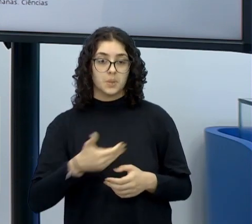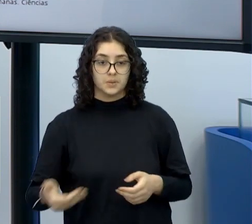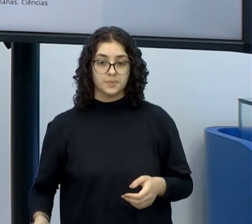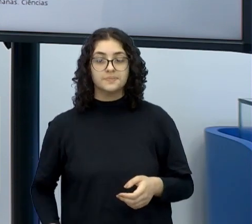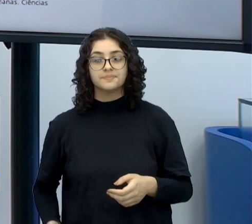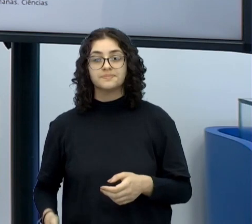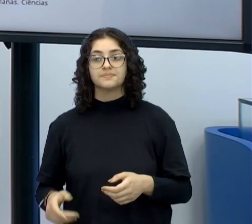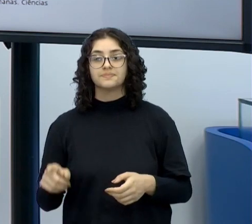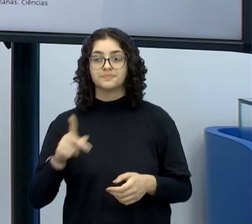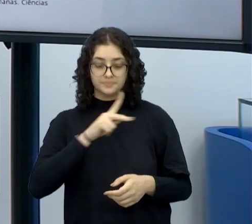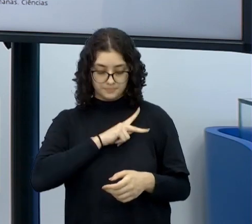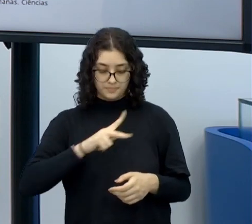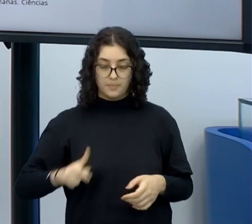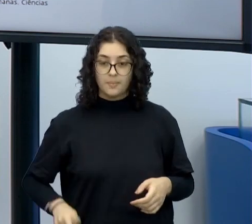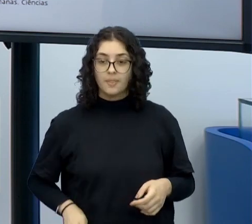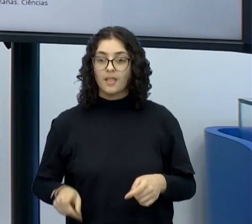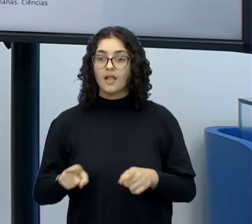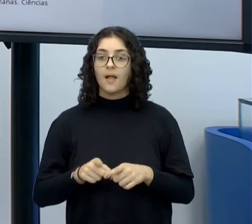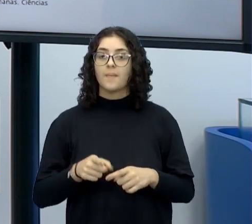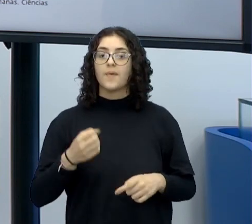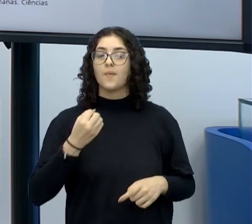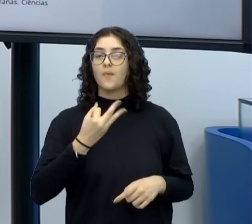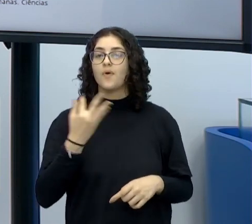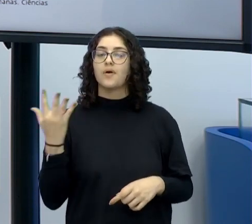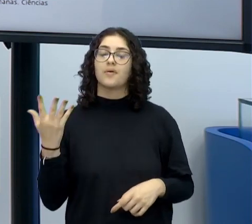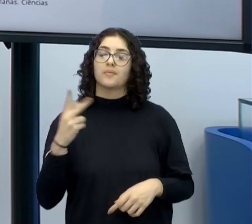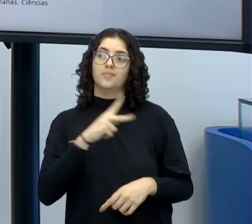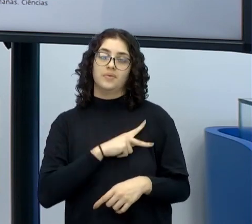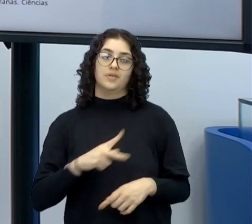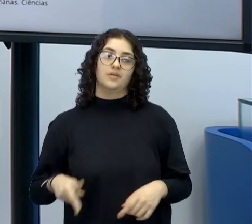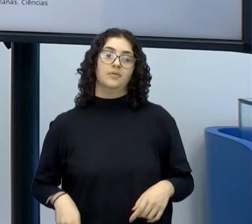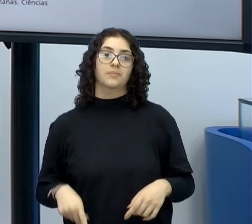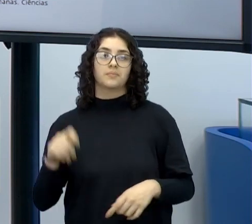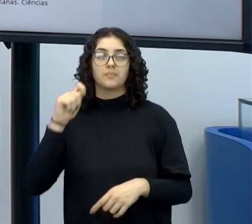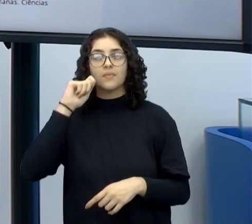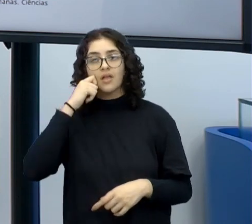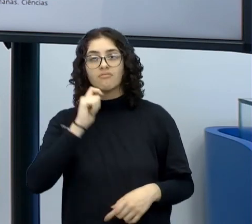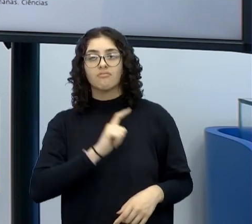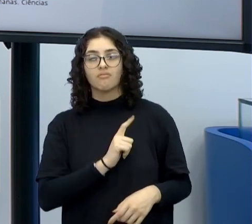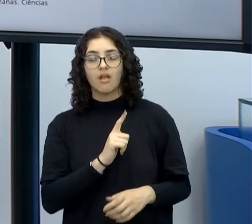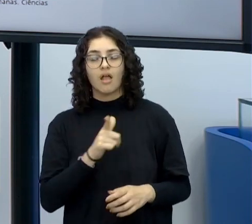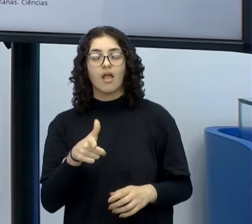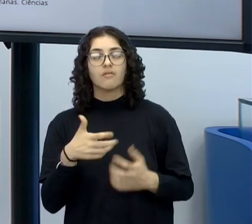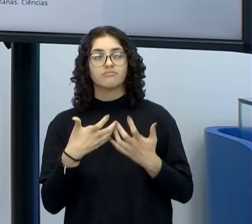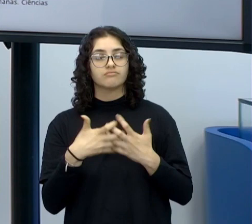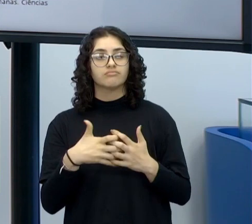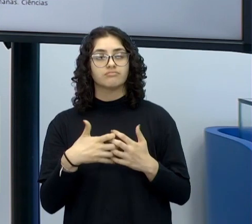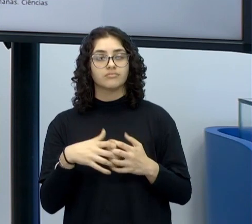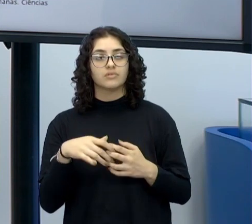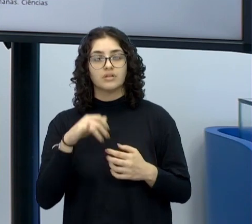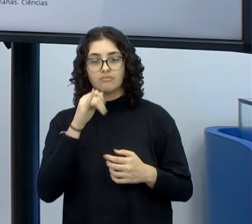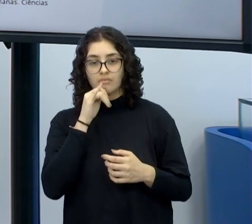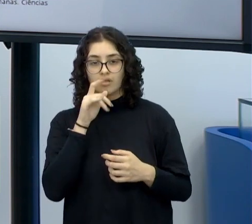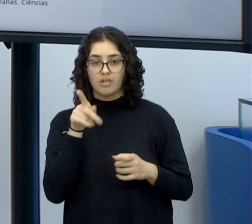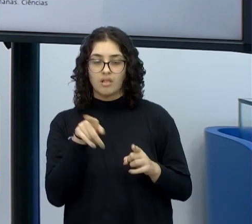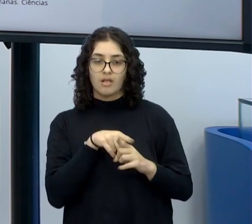também a questão de quantos presidentes negros, tá? Então são reflexões. Na sua cidade, o prefeito, a prefeita, quais